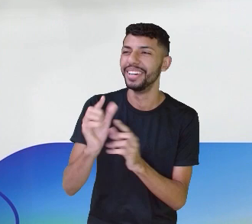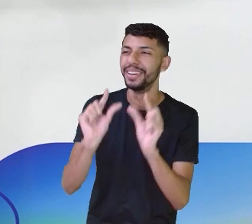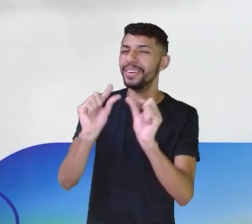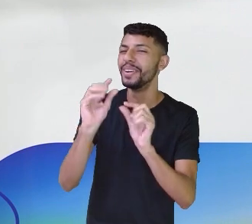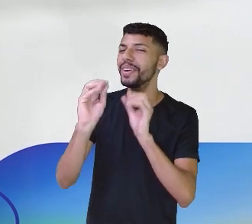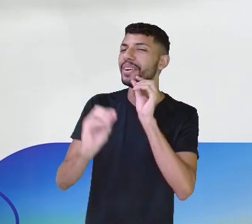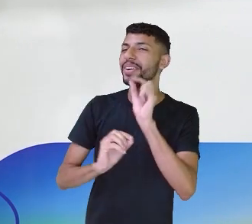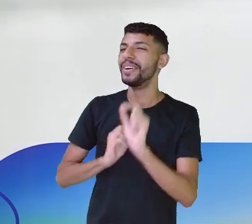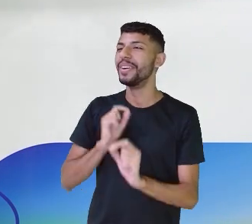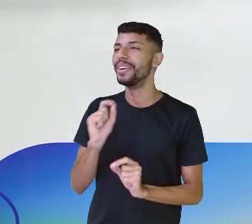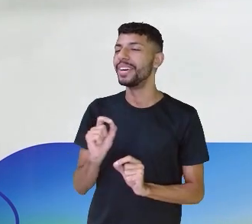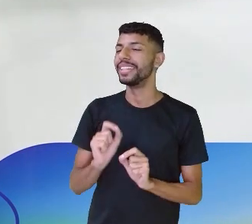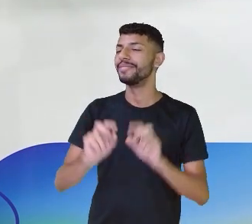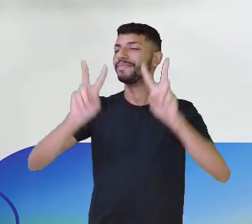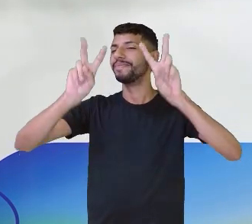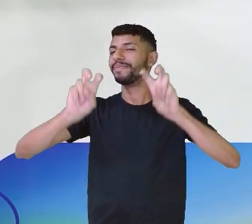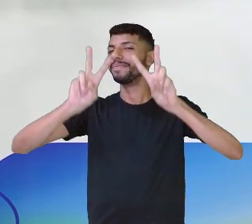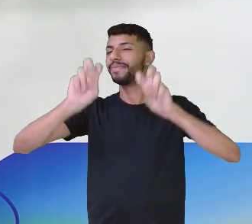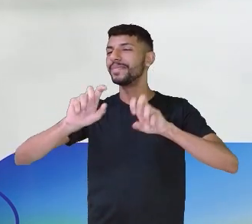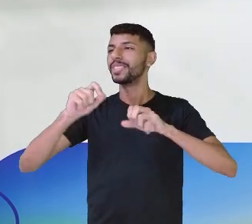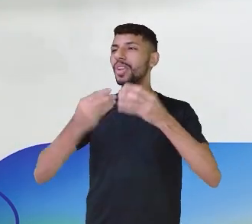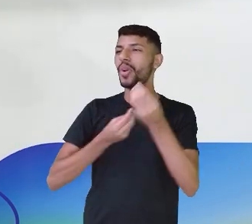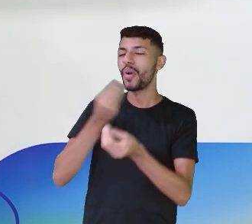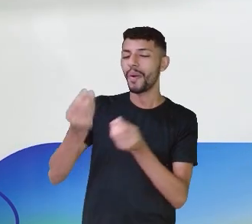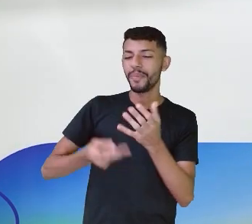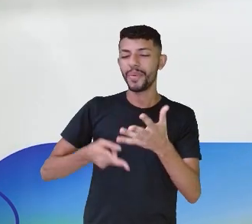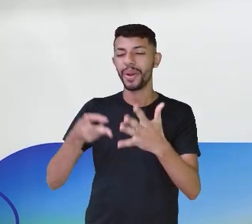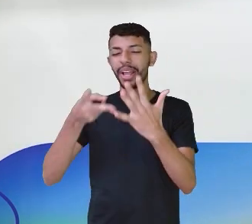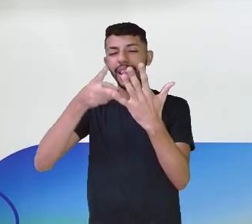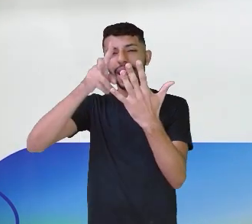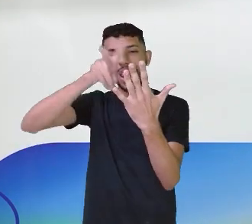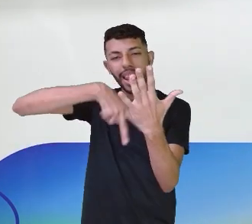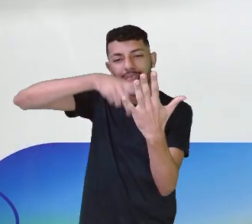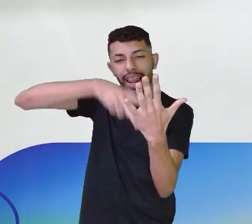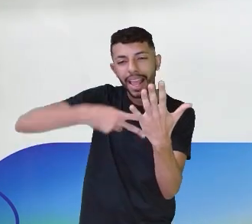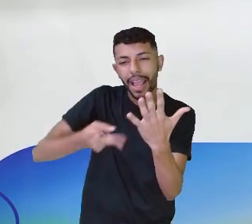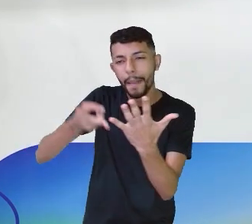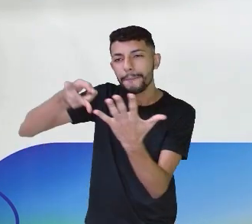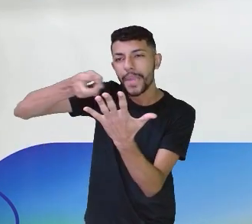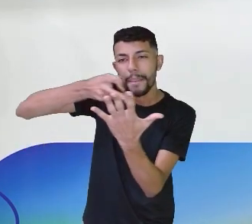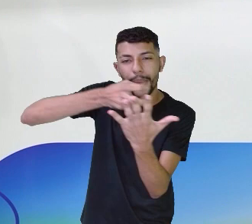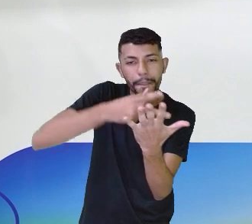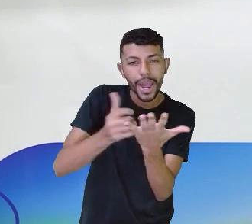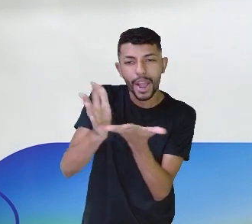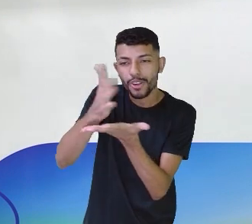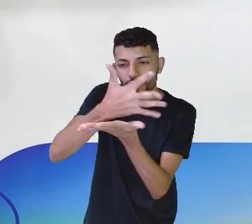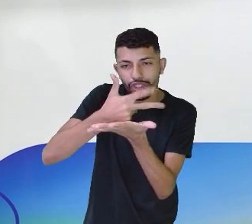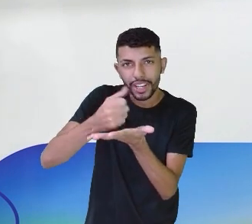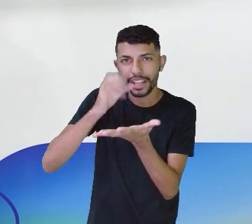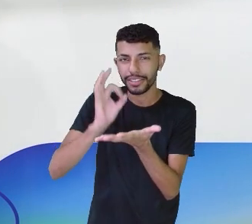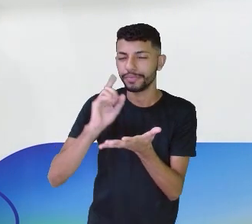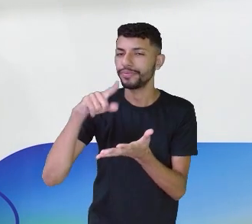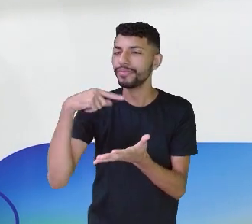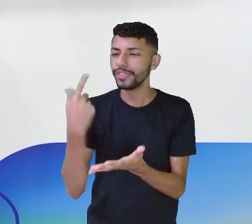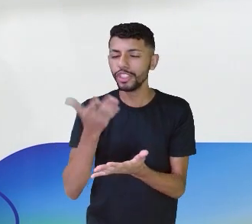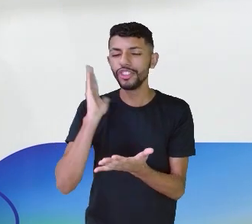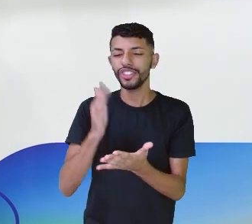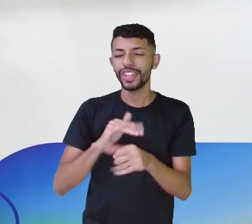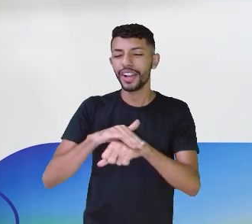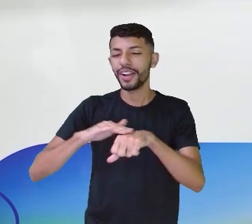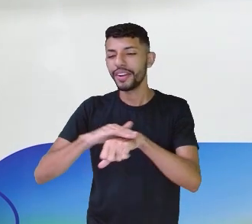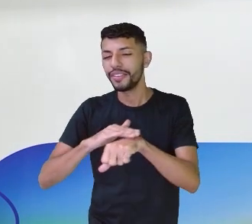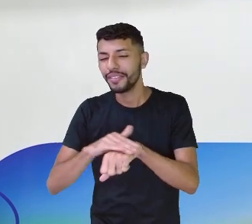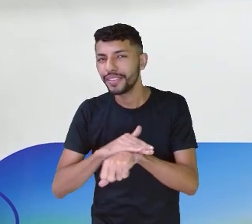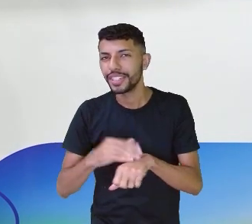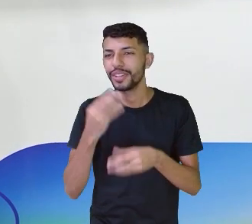sobre como ler e interpretar dados. A gente conversou um pouco sobre como é feito, né? Como é construído